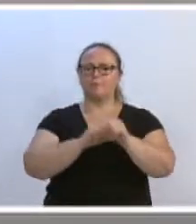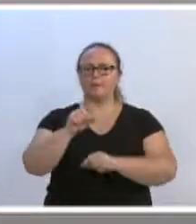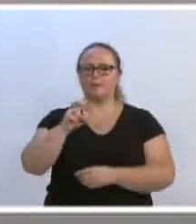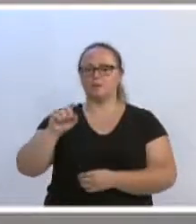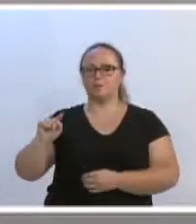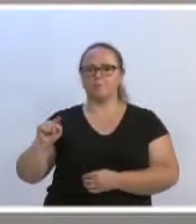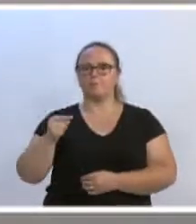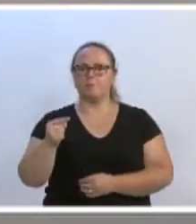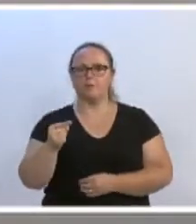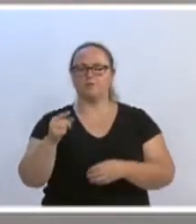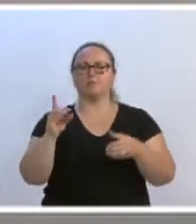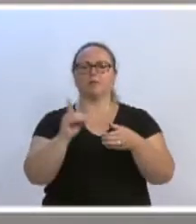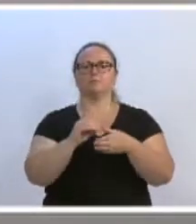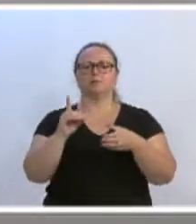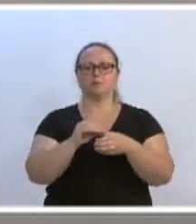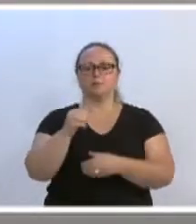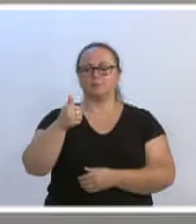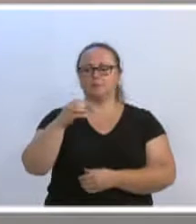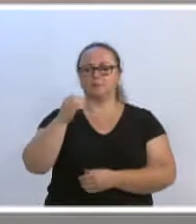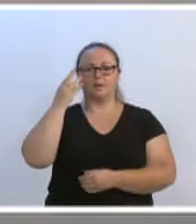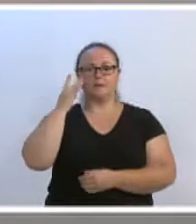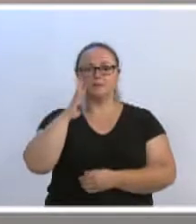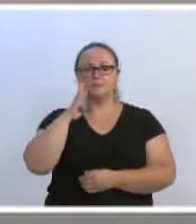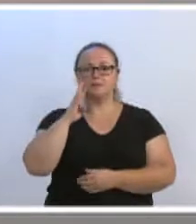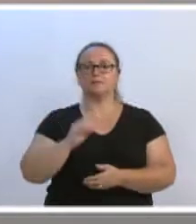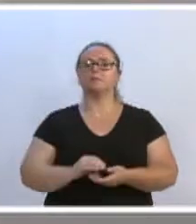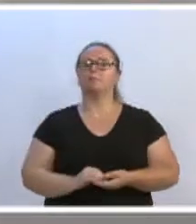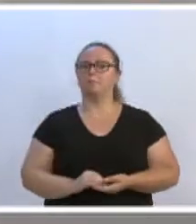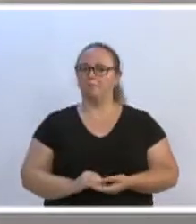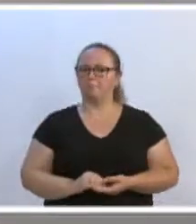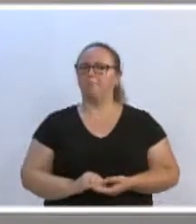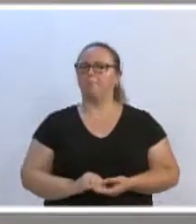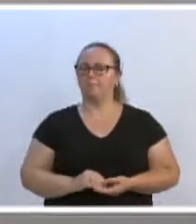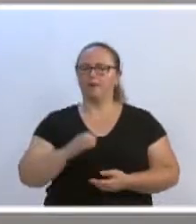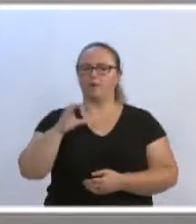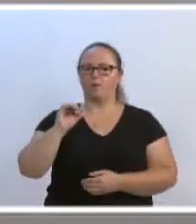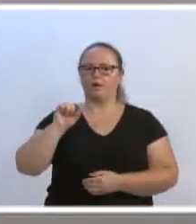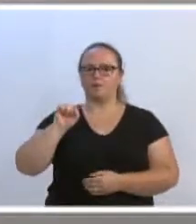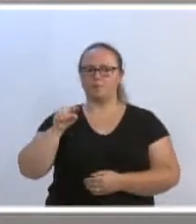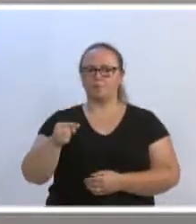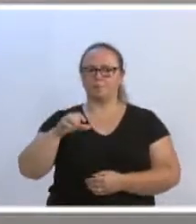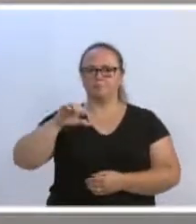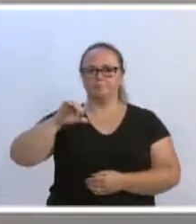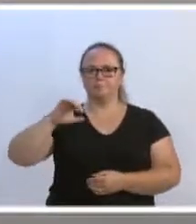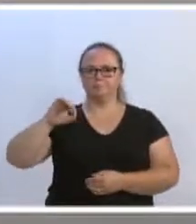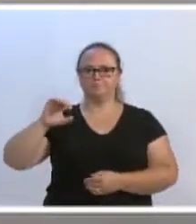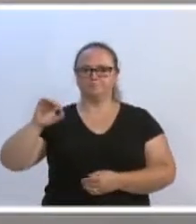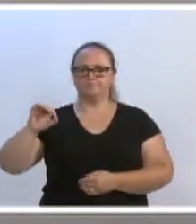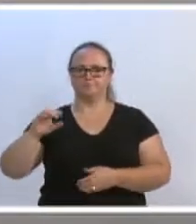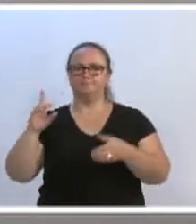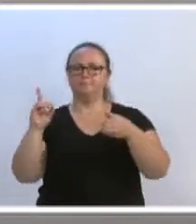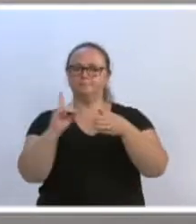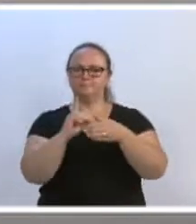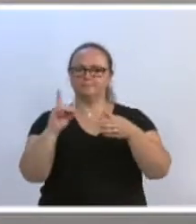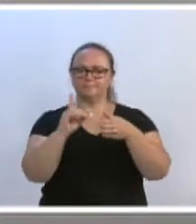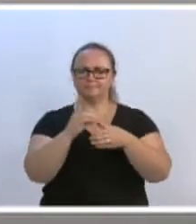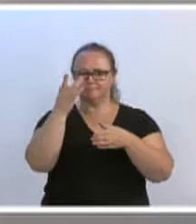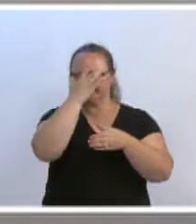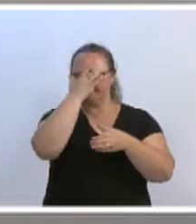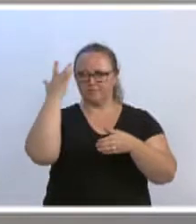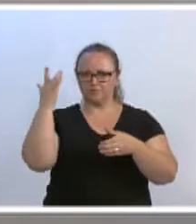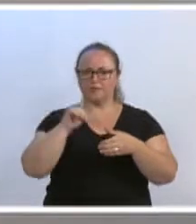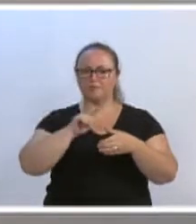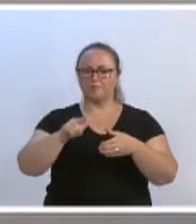atendimentos na policlínica 4.900 atendimentos em dez dias desde a reabertura